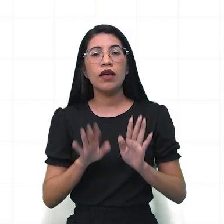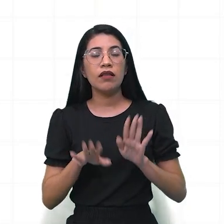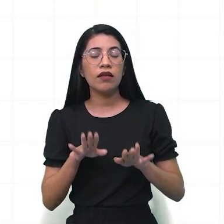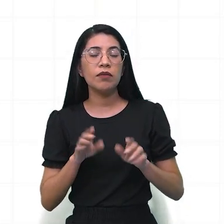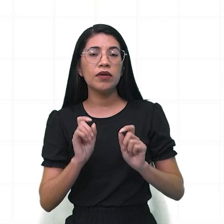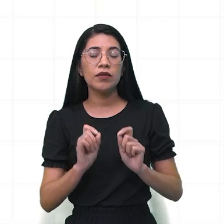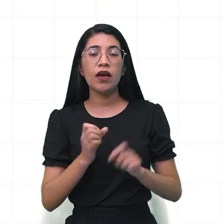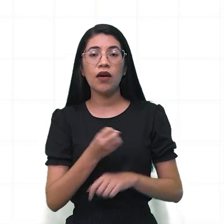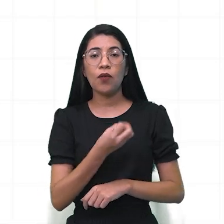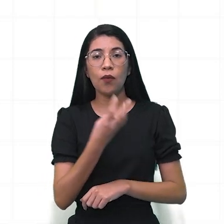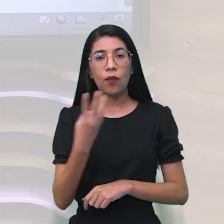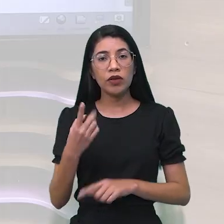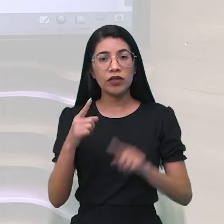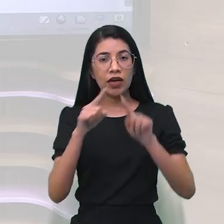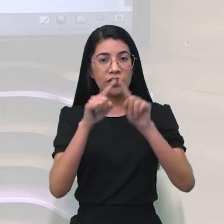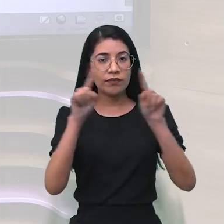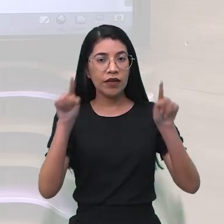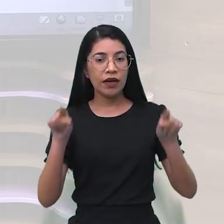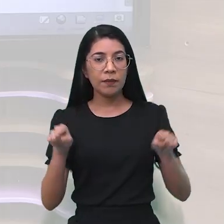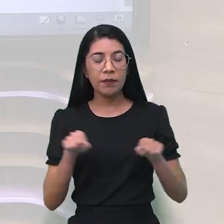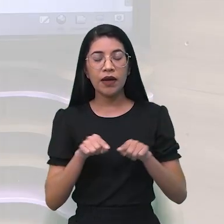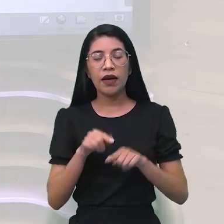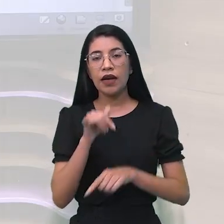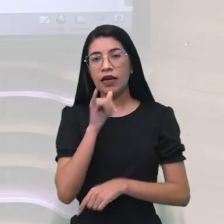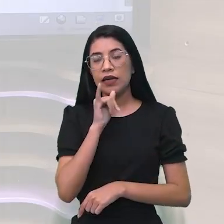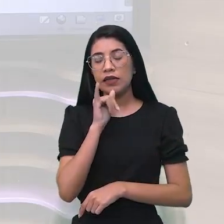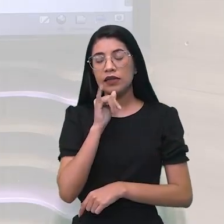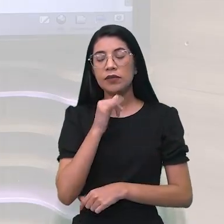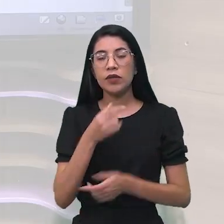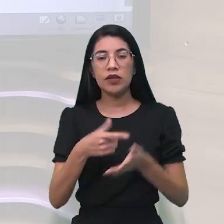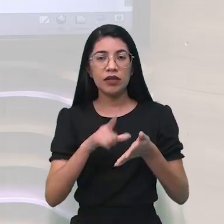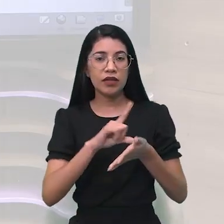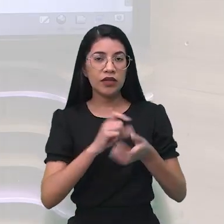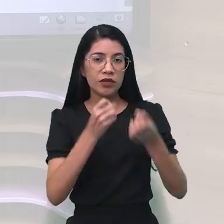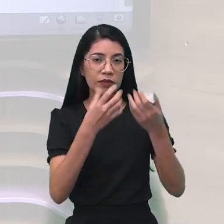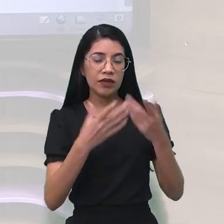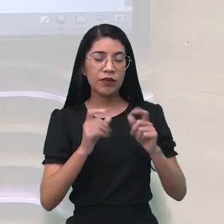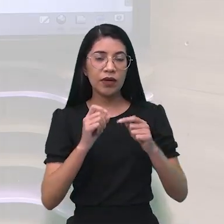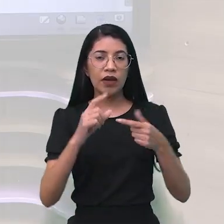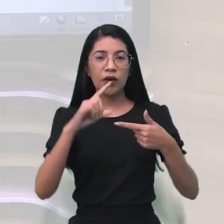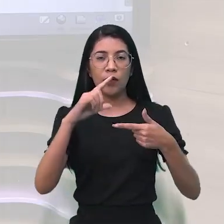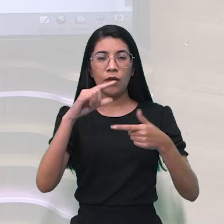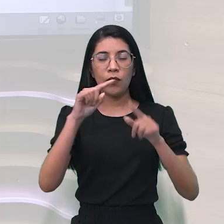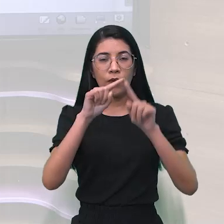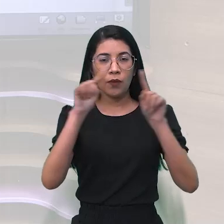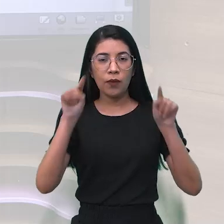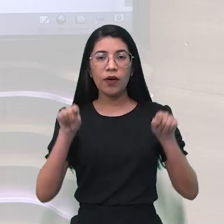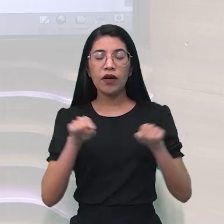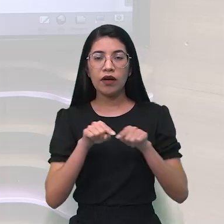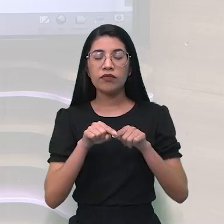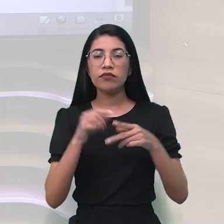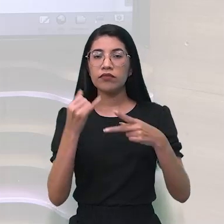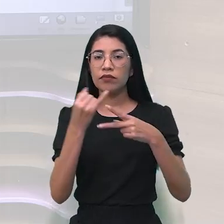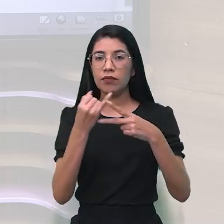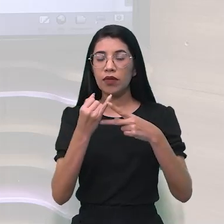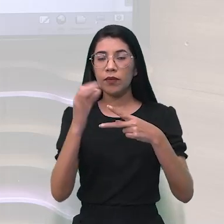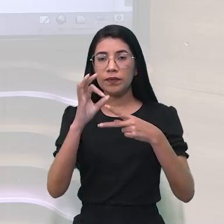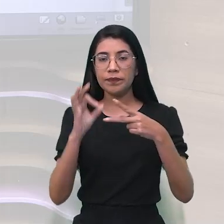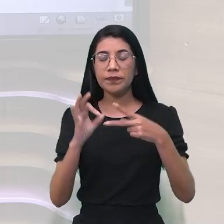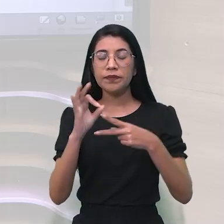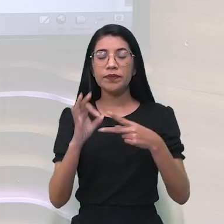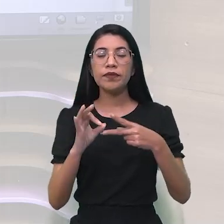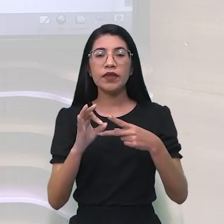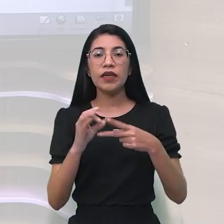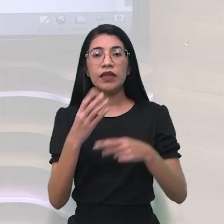depender do número de lados que eles tiverem. Por exemplo, eu falei para vocês agora há pouco do quadrado, né? O quadrado, ele é um polígono.